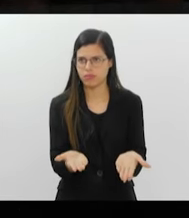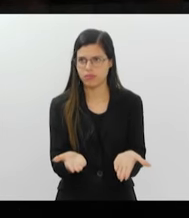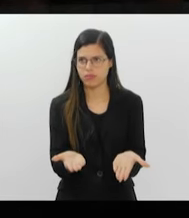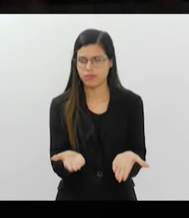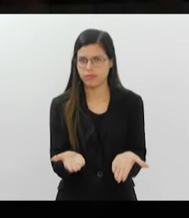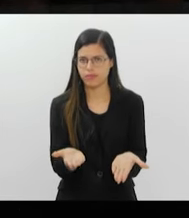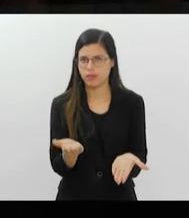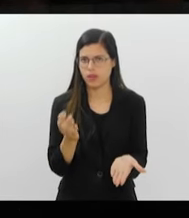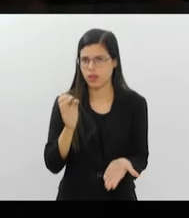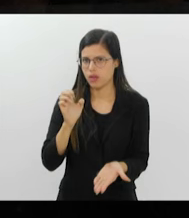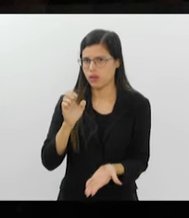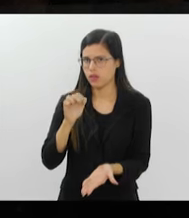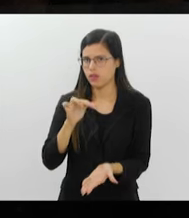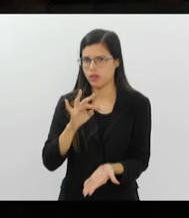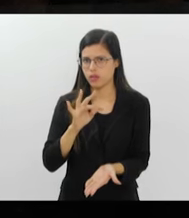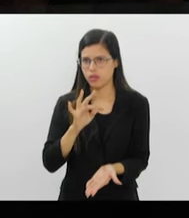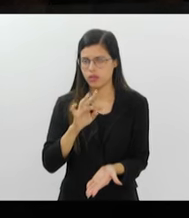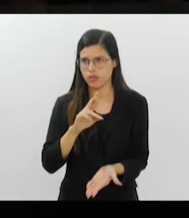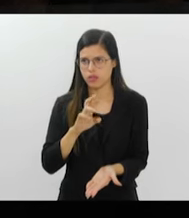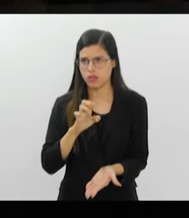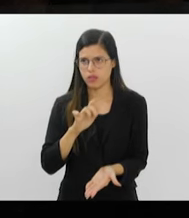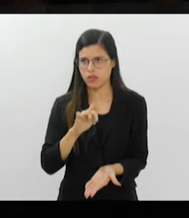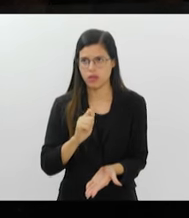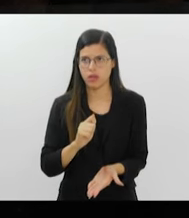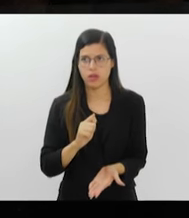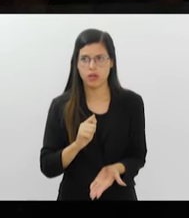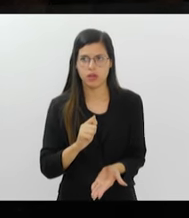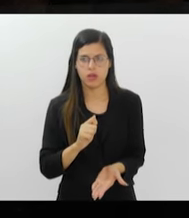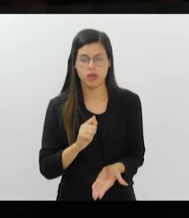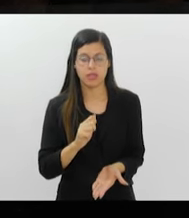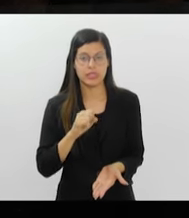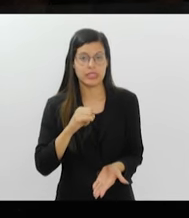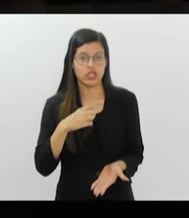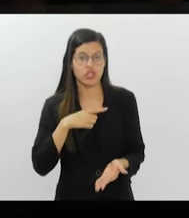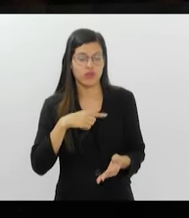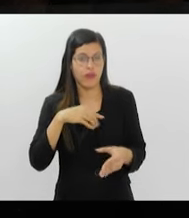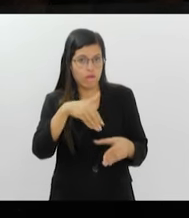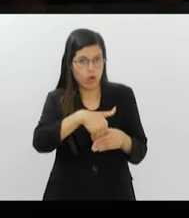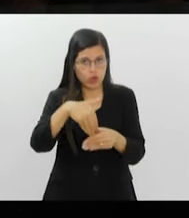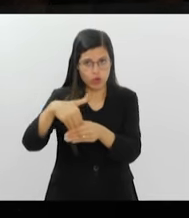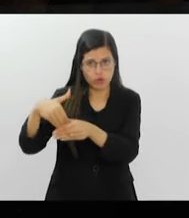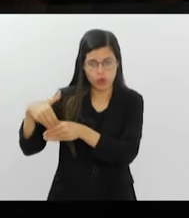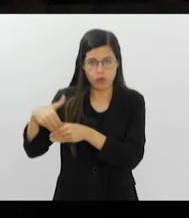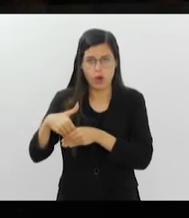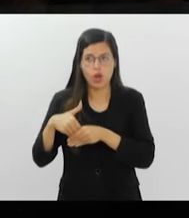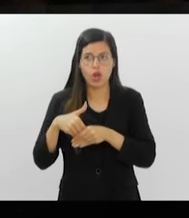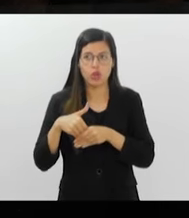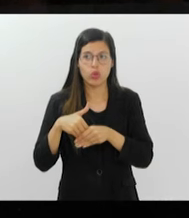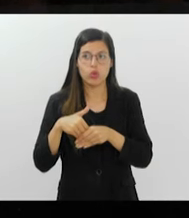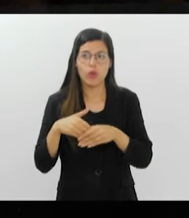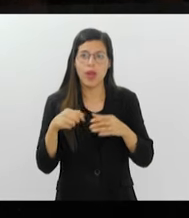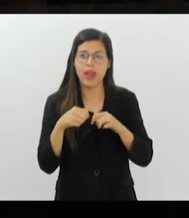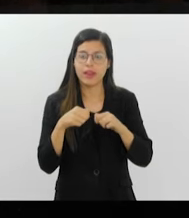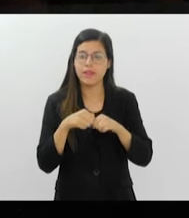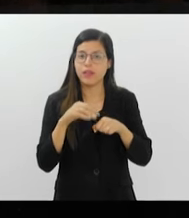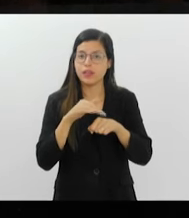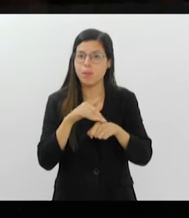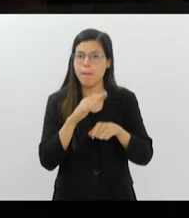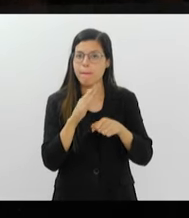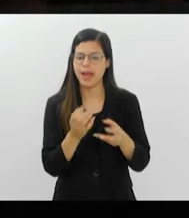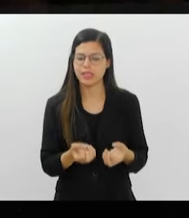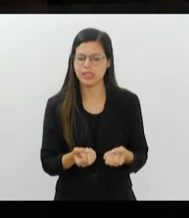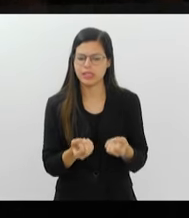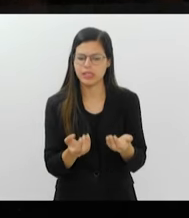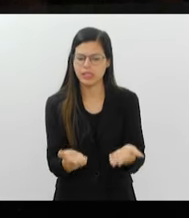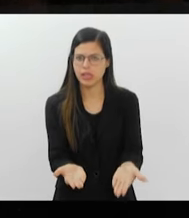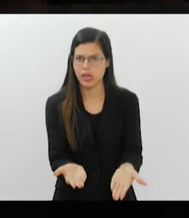que tem mais, quem tem mais voto em tese é quem fez mais entrega.